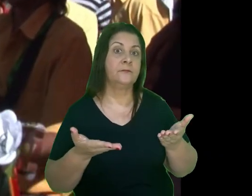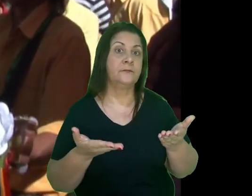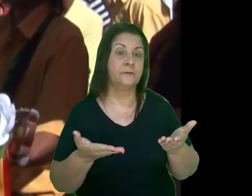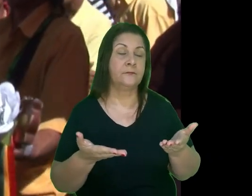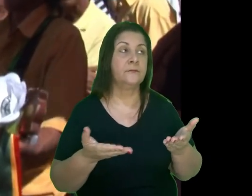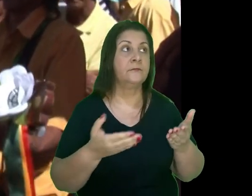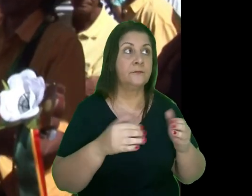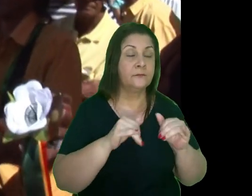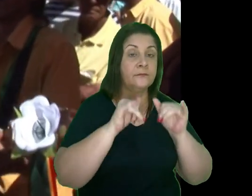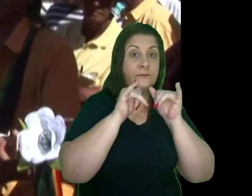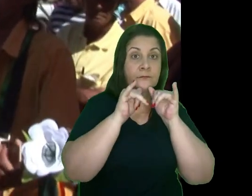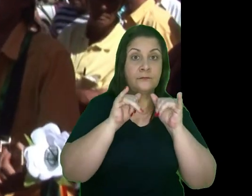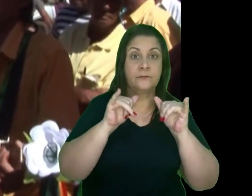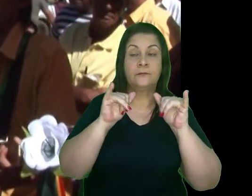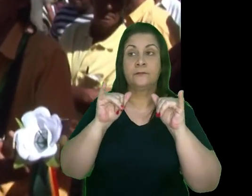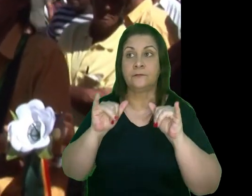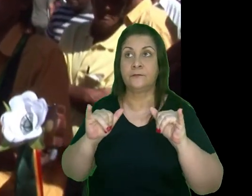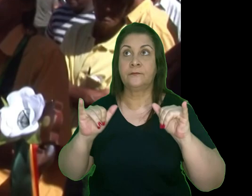presença no